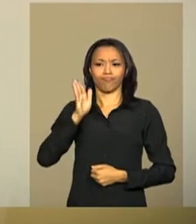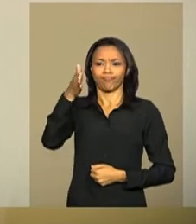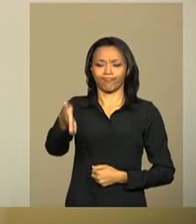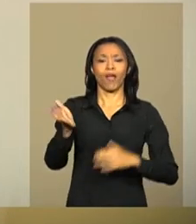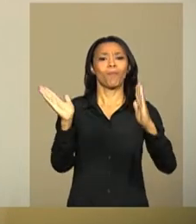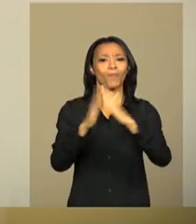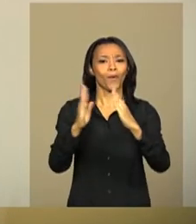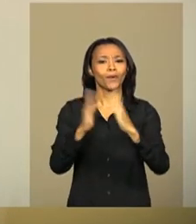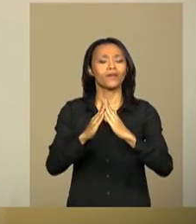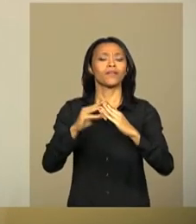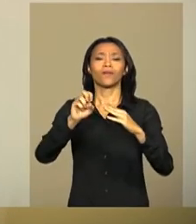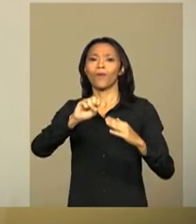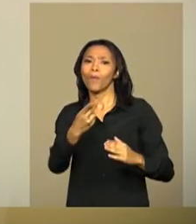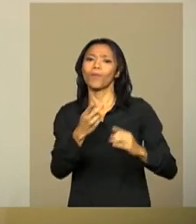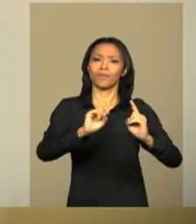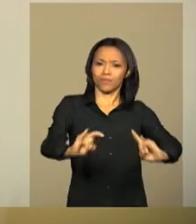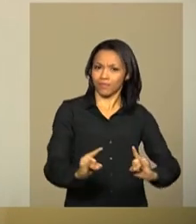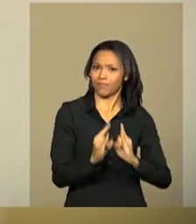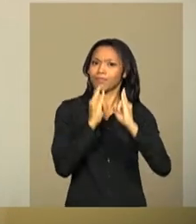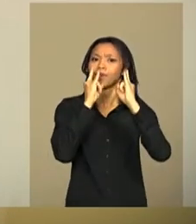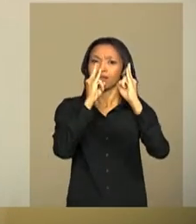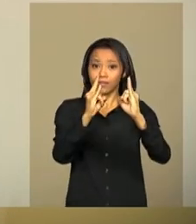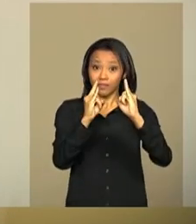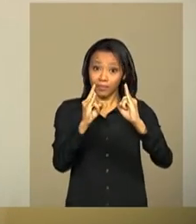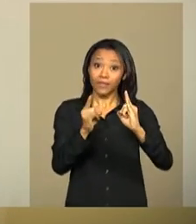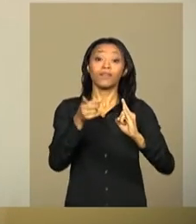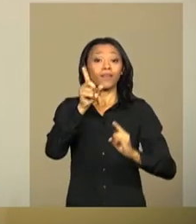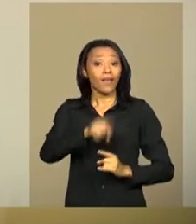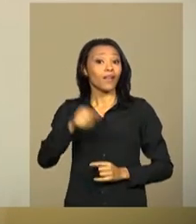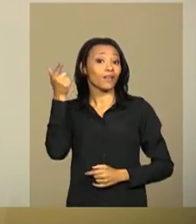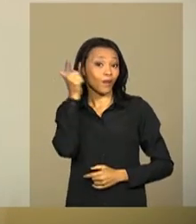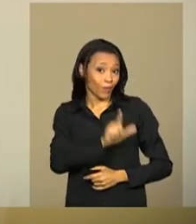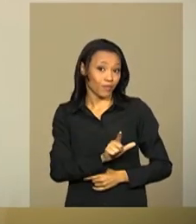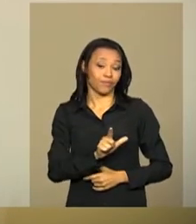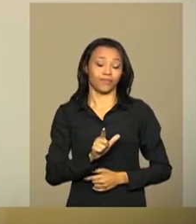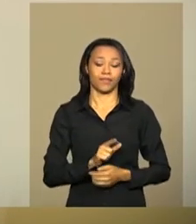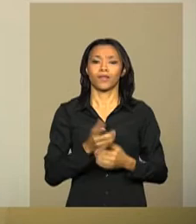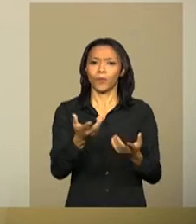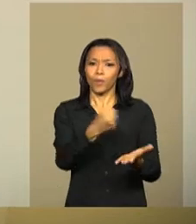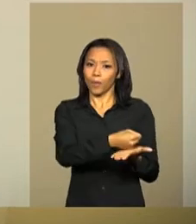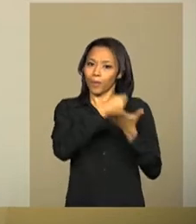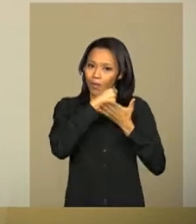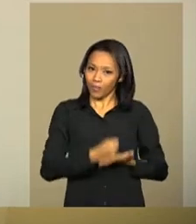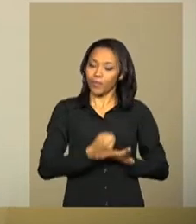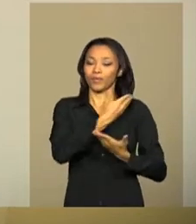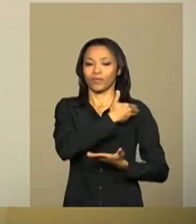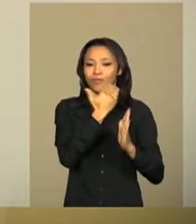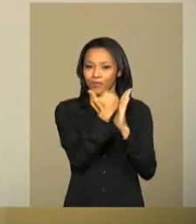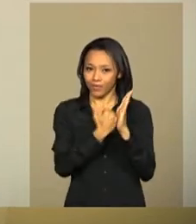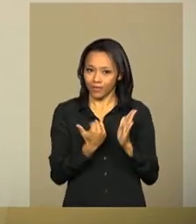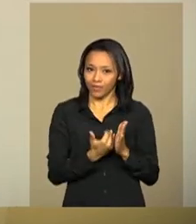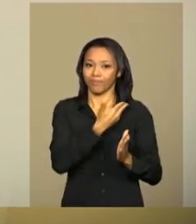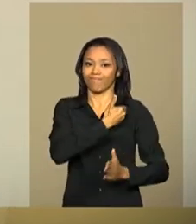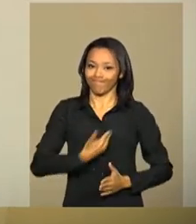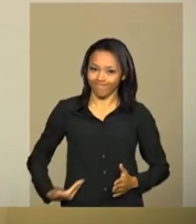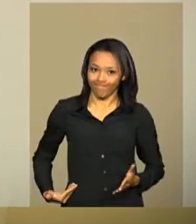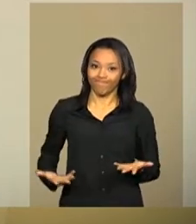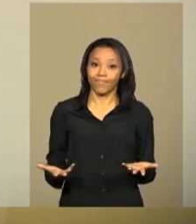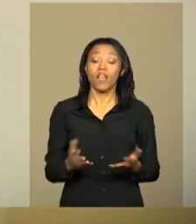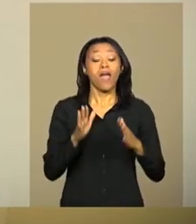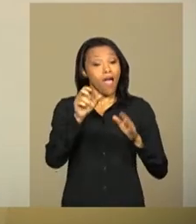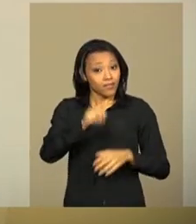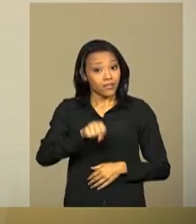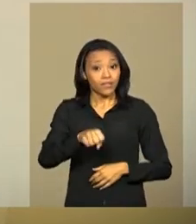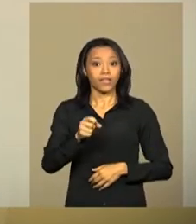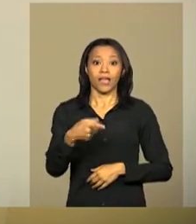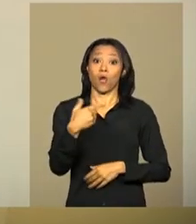lá morando em uma casa ou em um apartamento que elas conquistaram o apoio do minha casa É isso mesmo